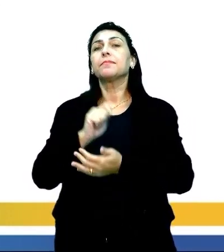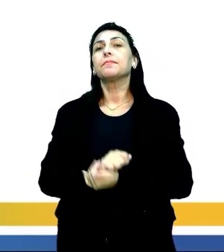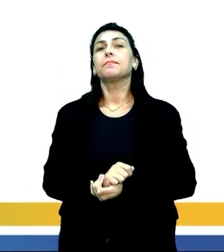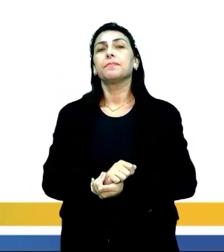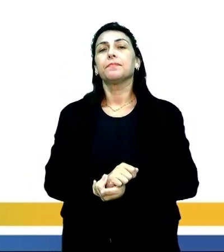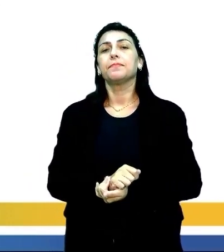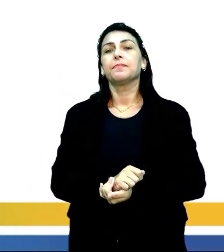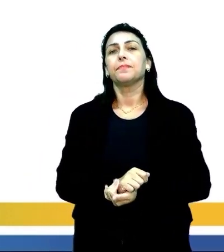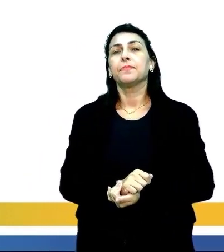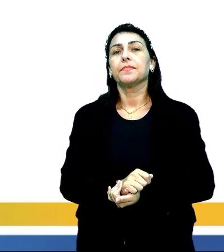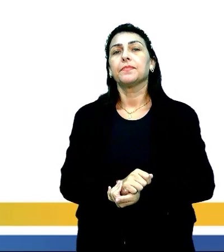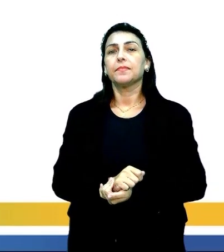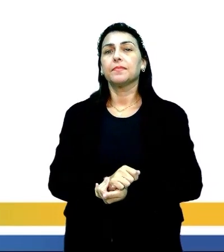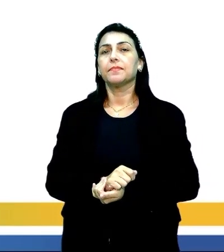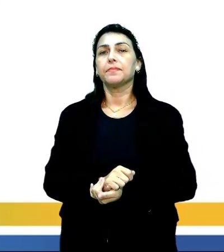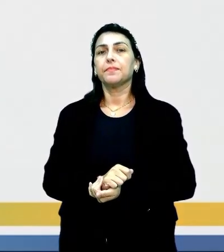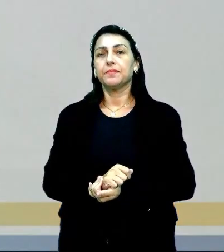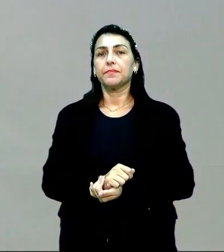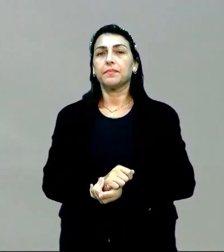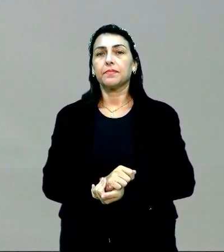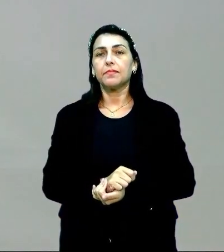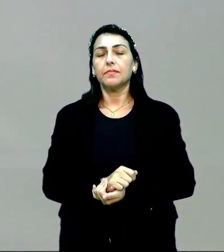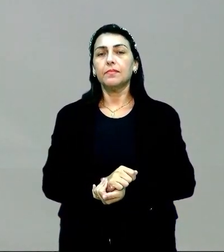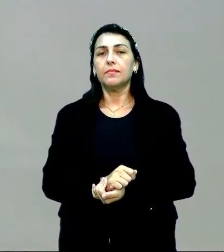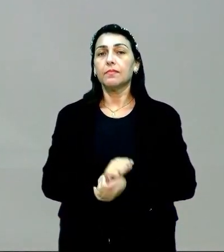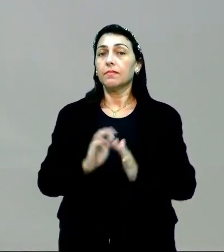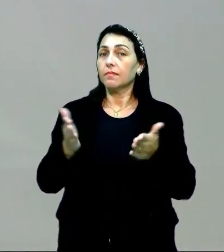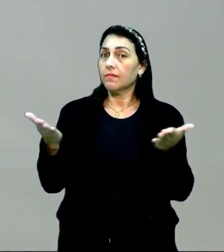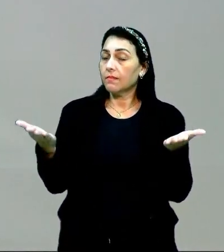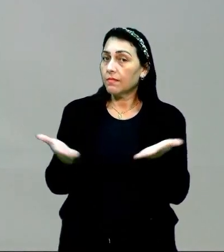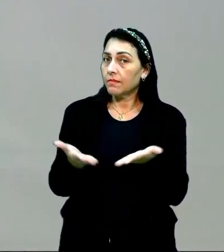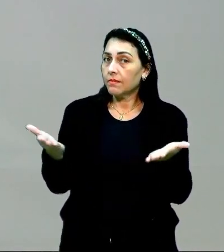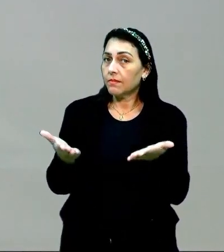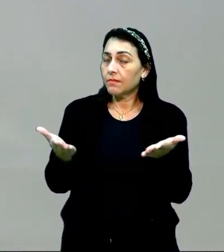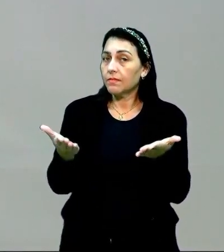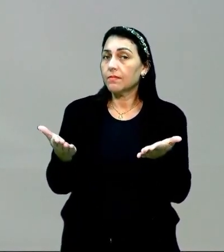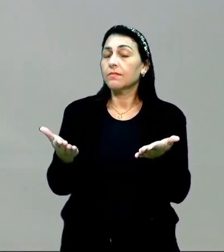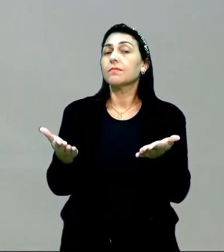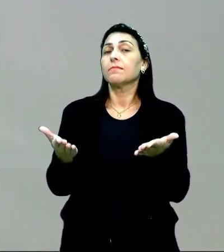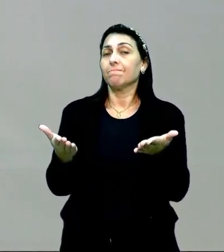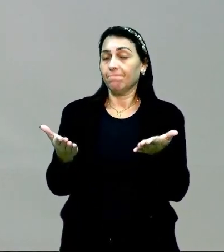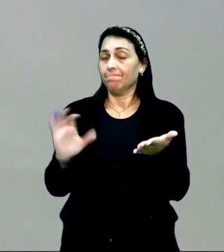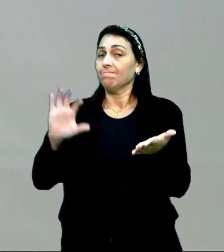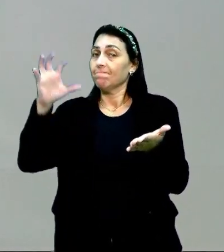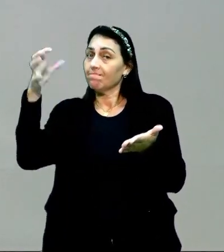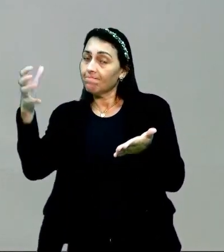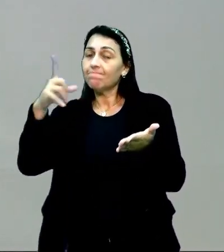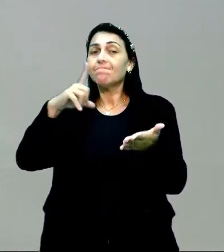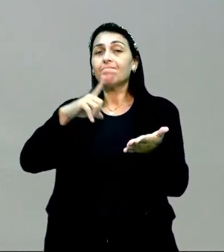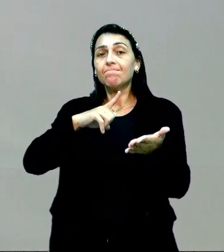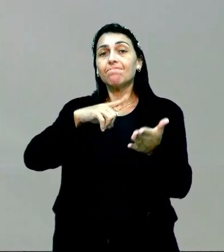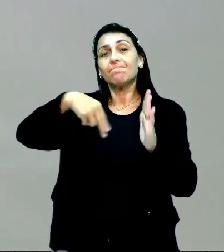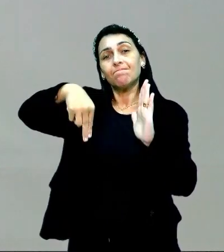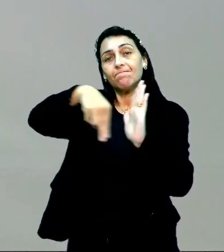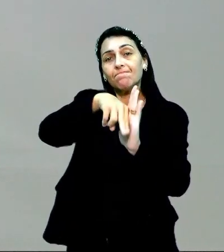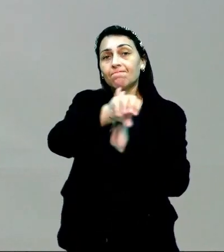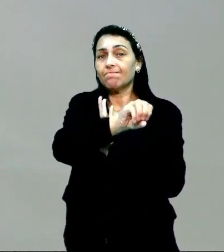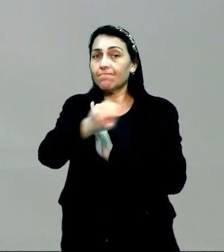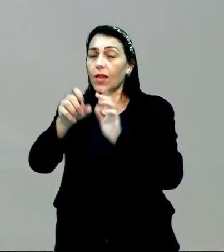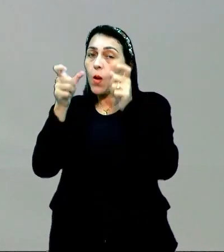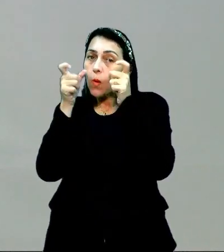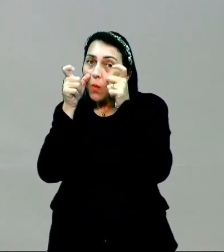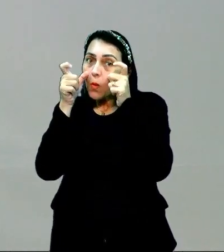a redação que. Então, de agora em diante, todas essas situações receberão nota 0. Então,